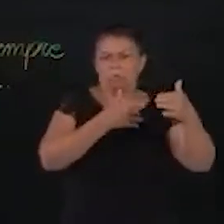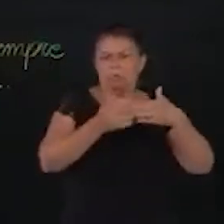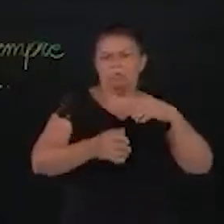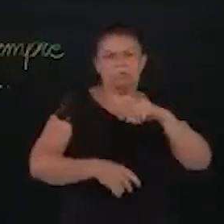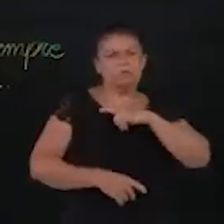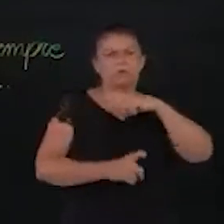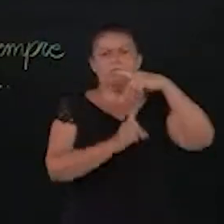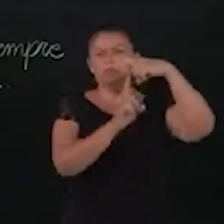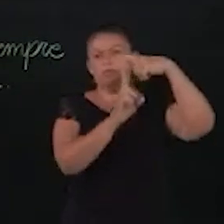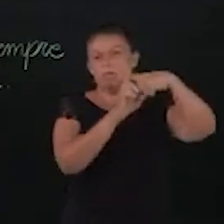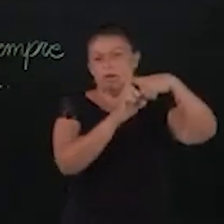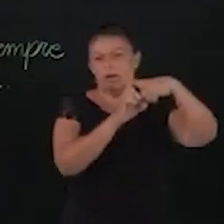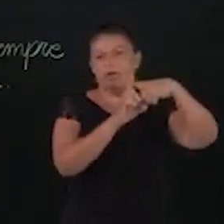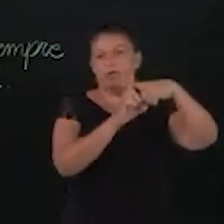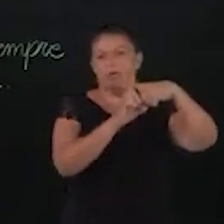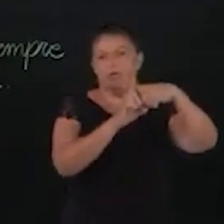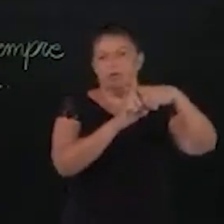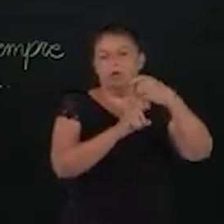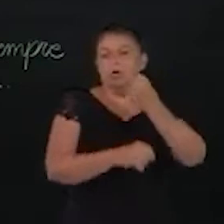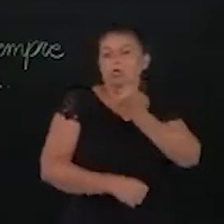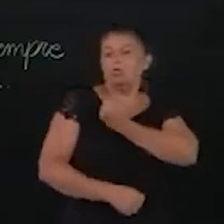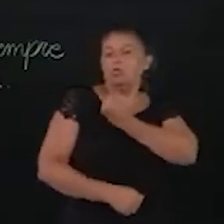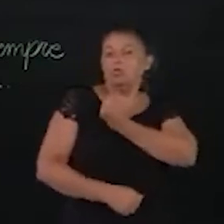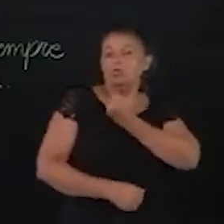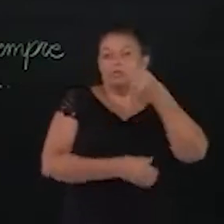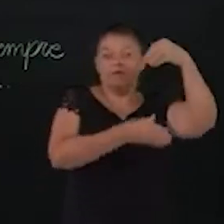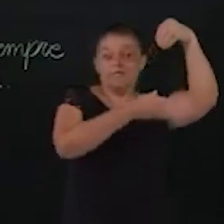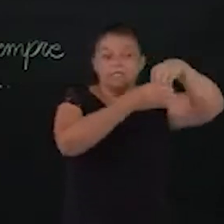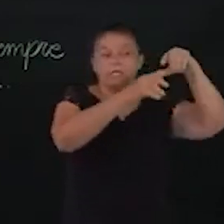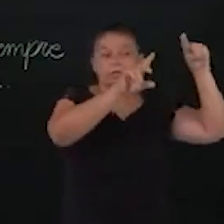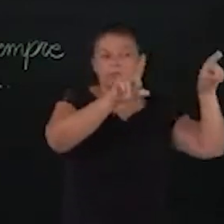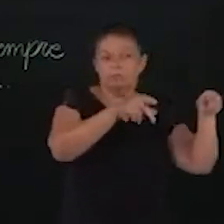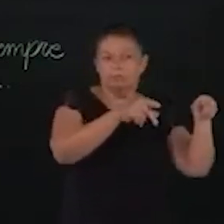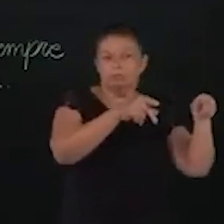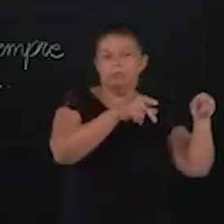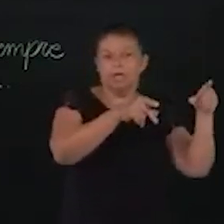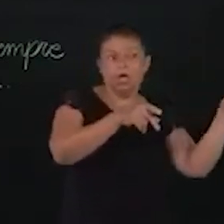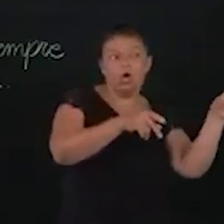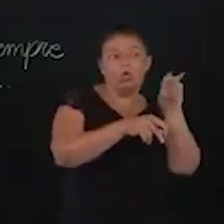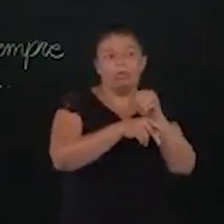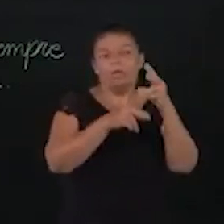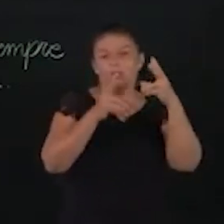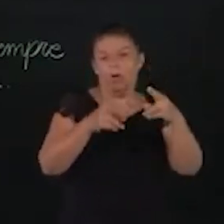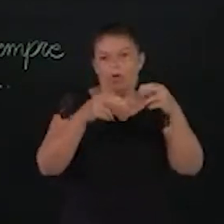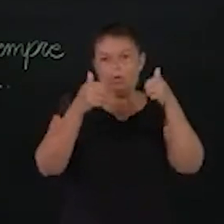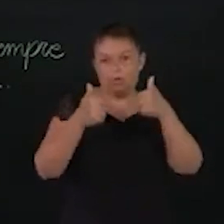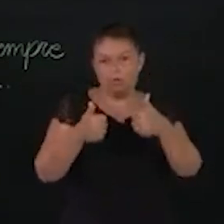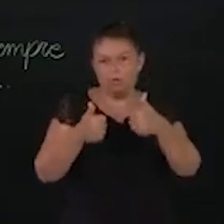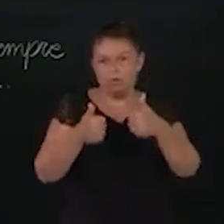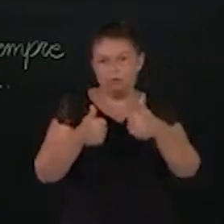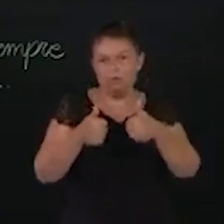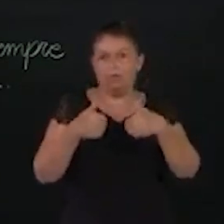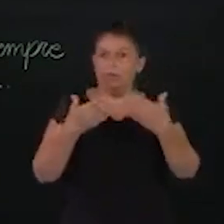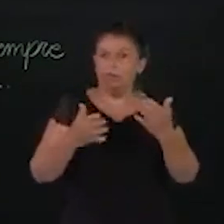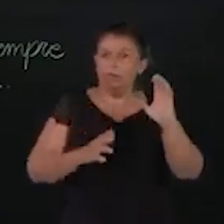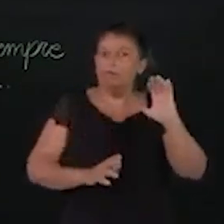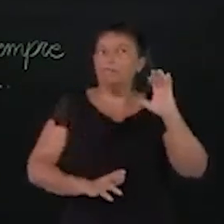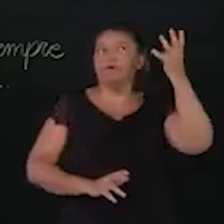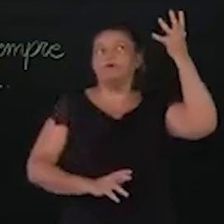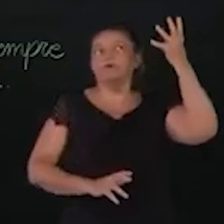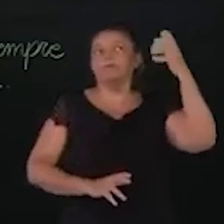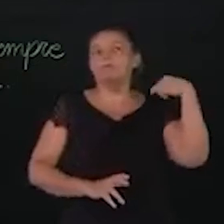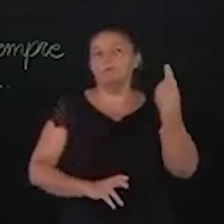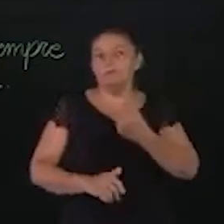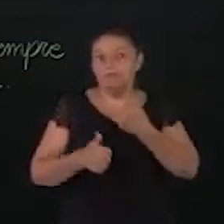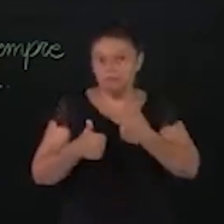um sinal de adição, o valor que estiver dentro dos parênteses será repetido, tá? E aí a gente